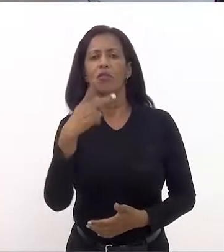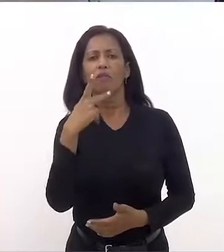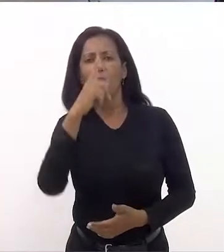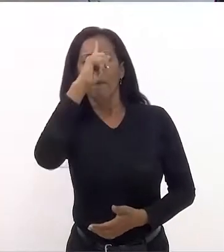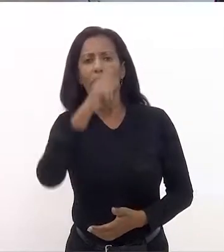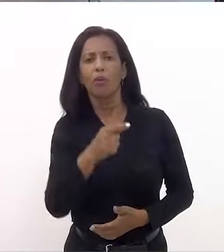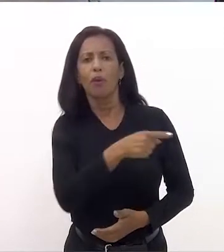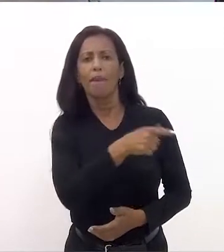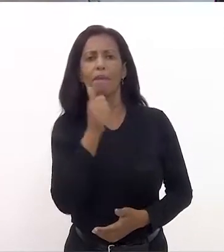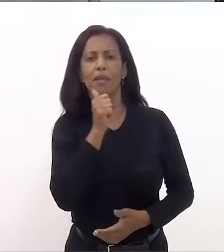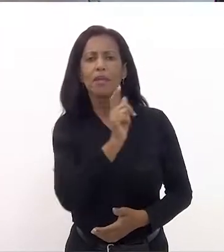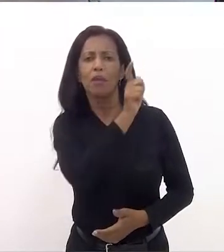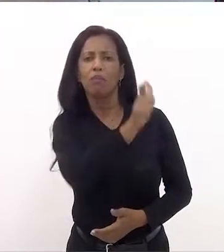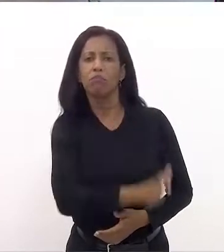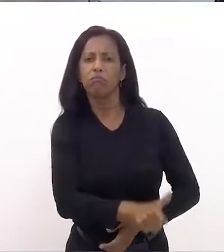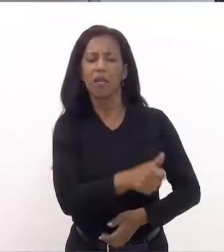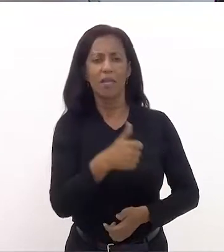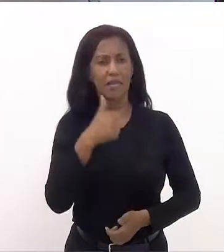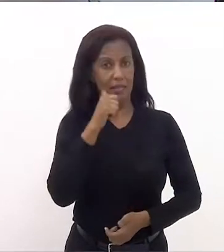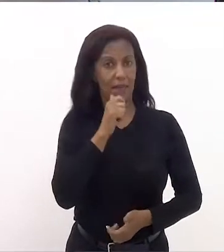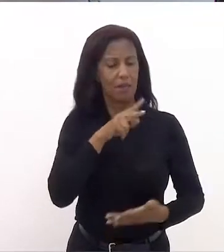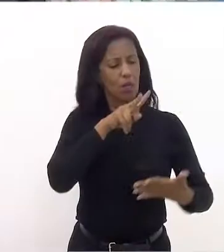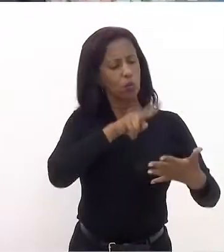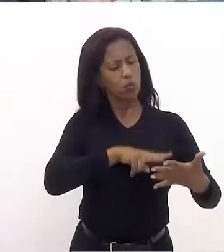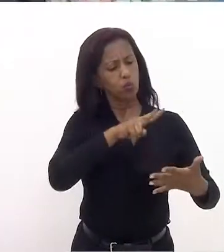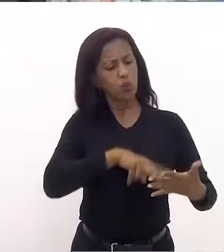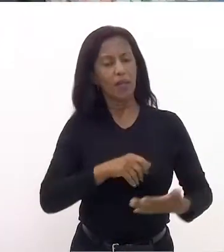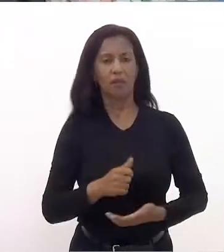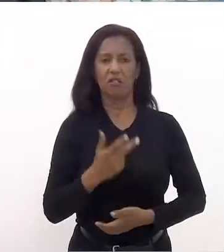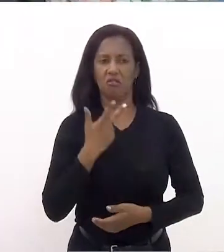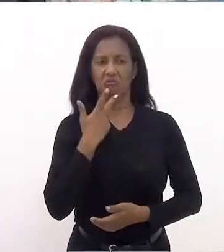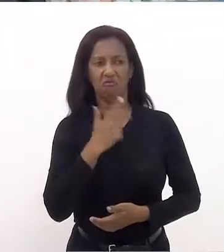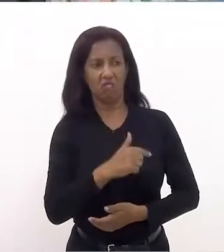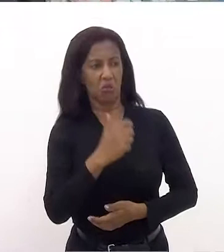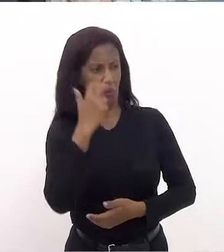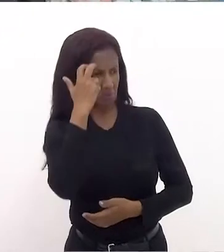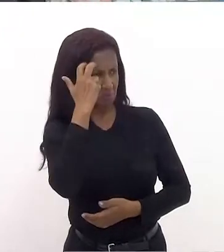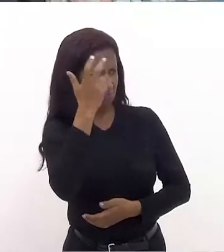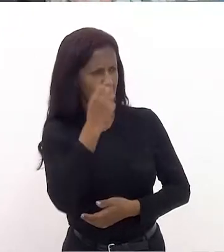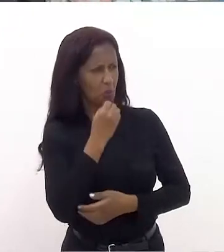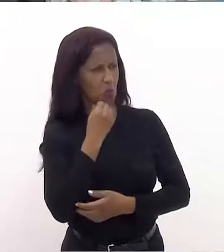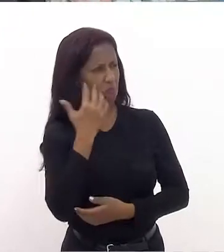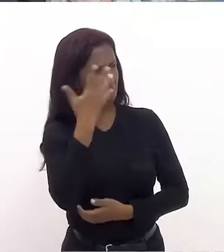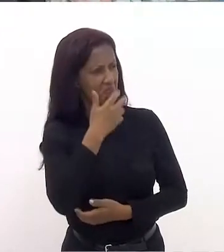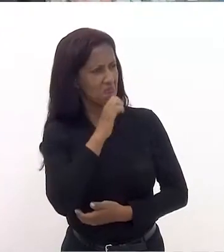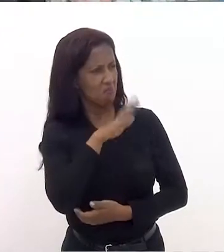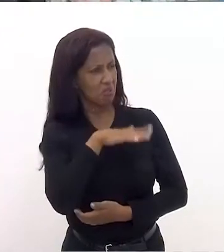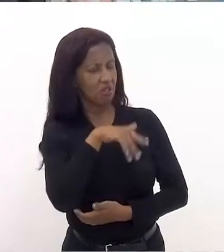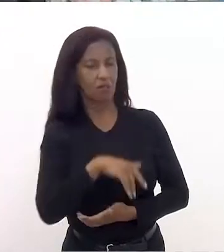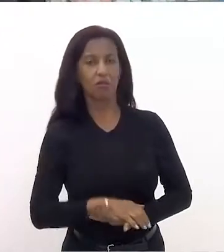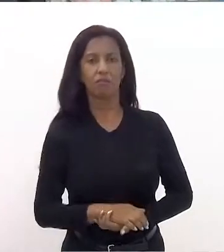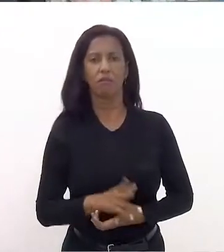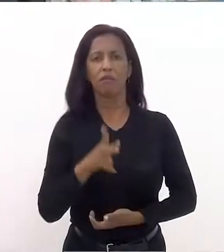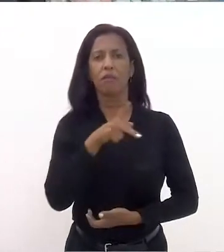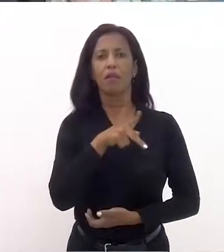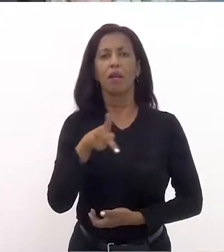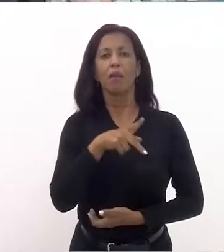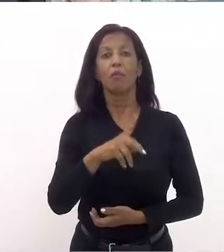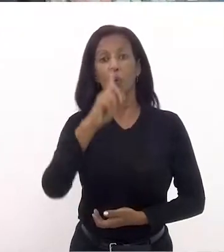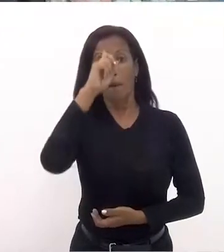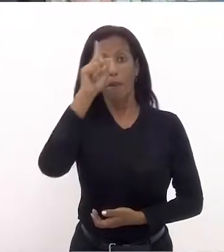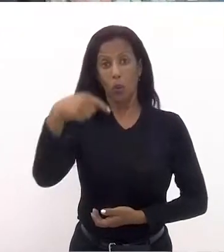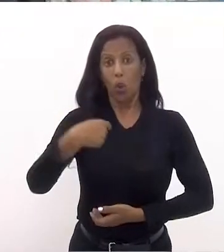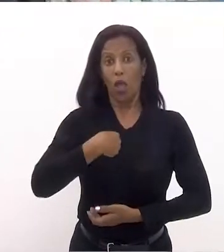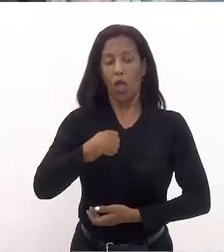menina, e a menina fez o poema, e eu falei, puxa, como sabe falar bonito. Aí a professora